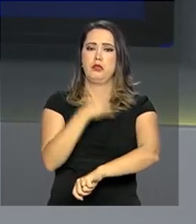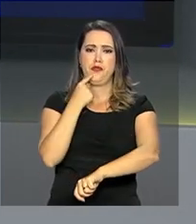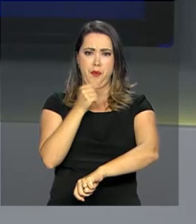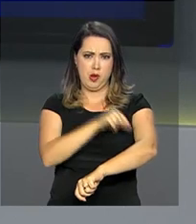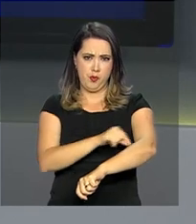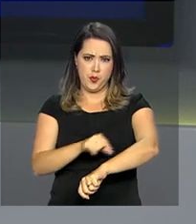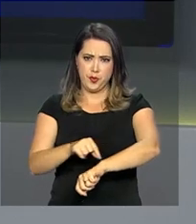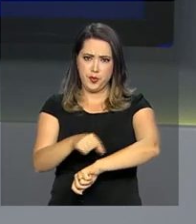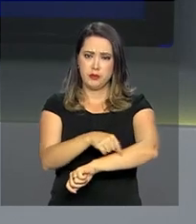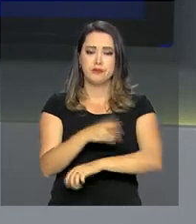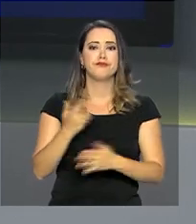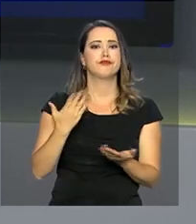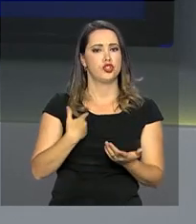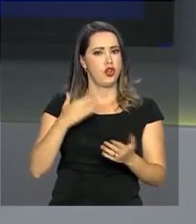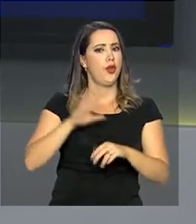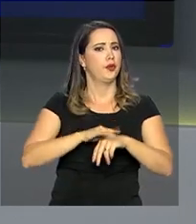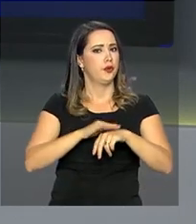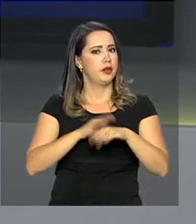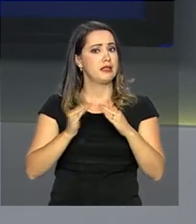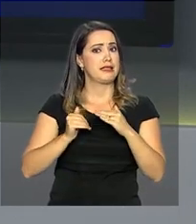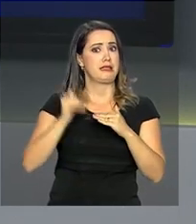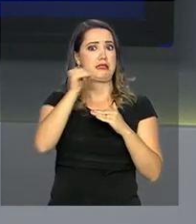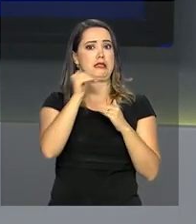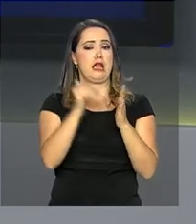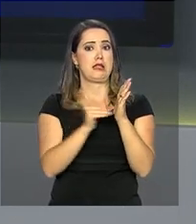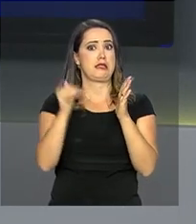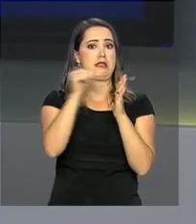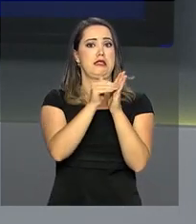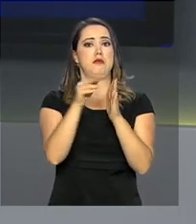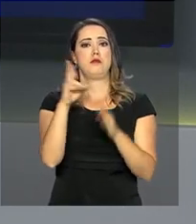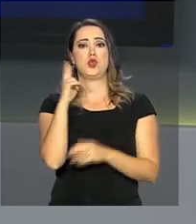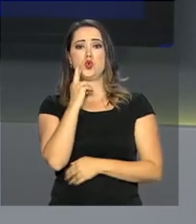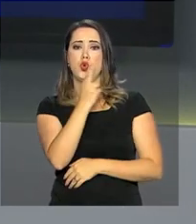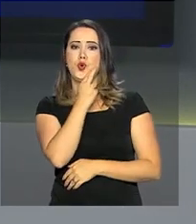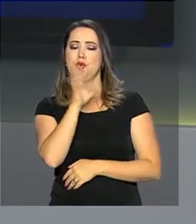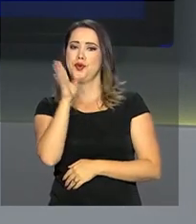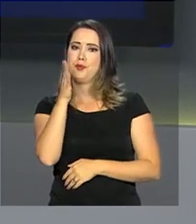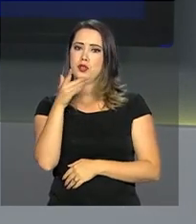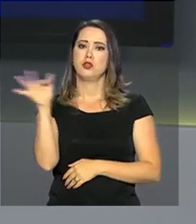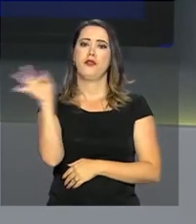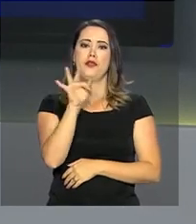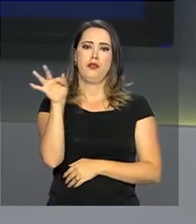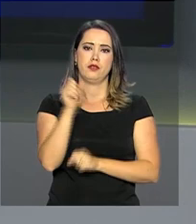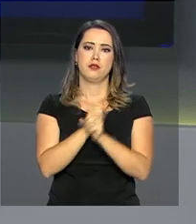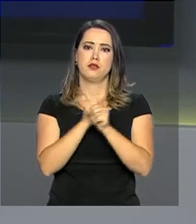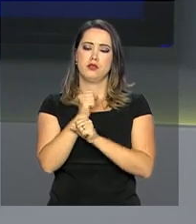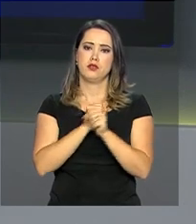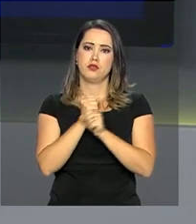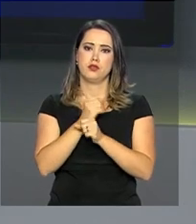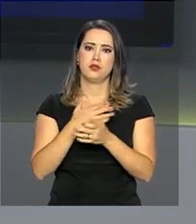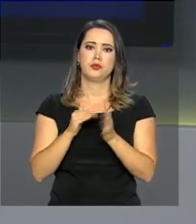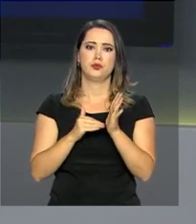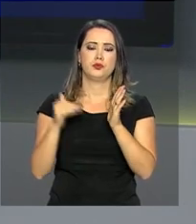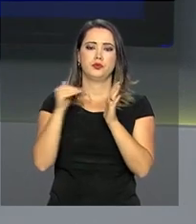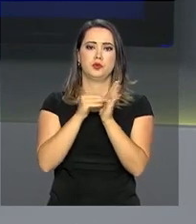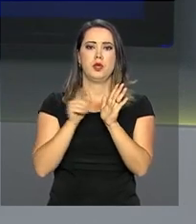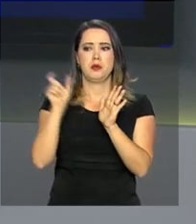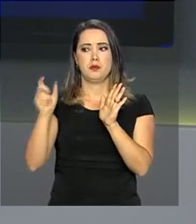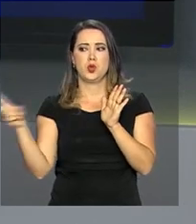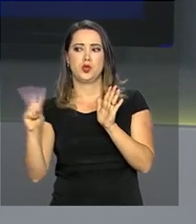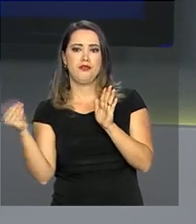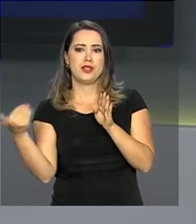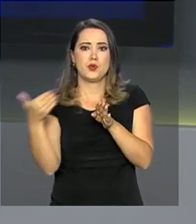no estado ultrapassou pela primeira vez roraima que tem registrado a doença desde fevereiro deste ano quando aumentou a entrada de